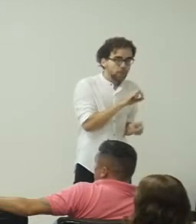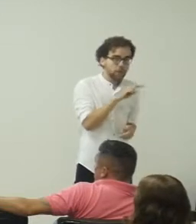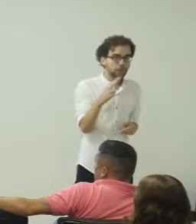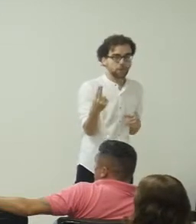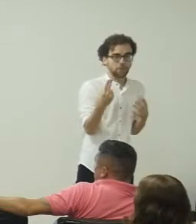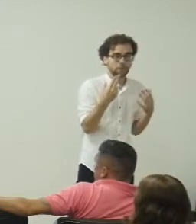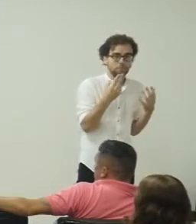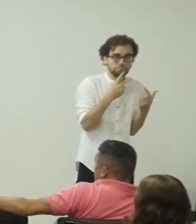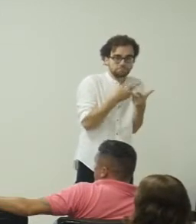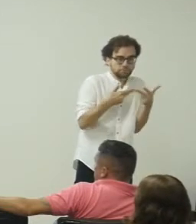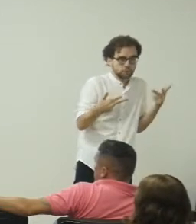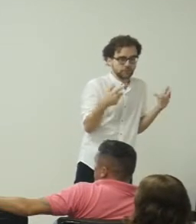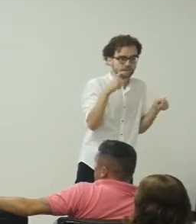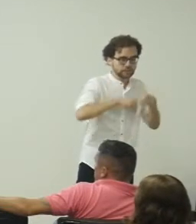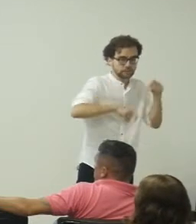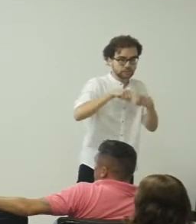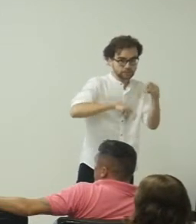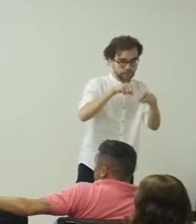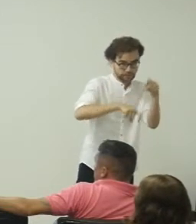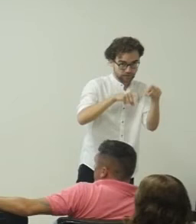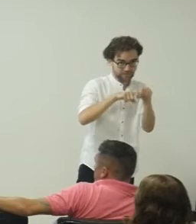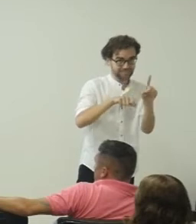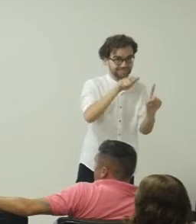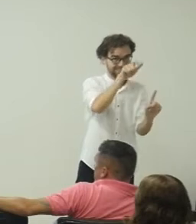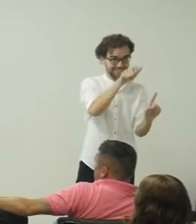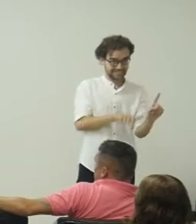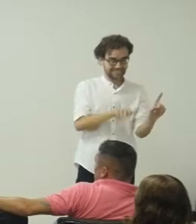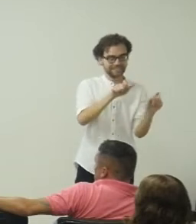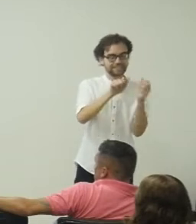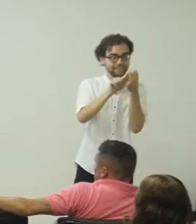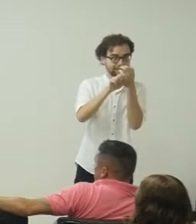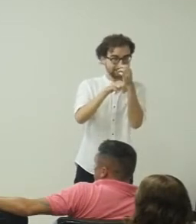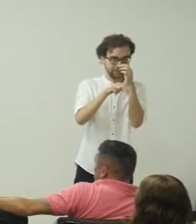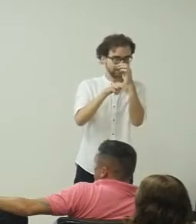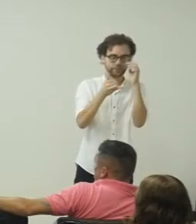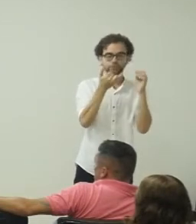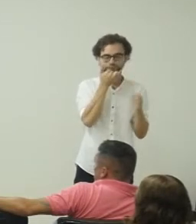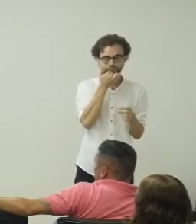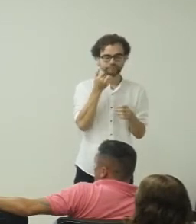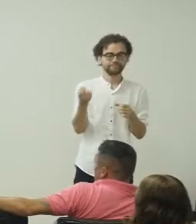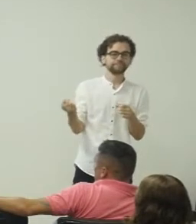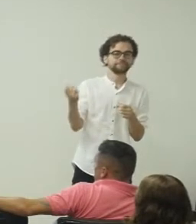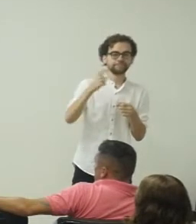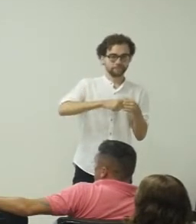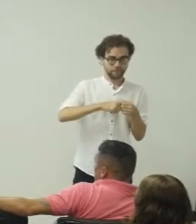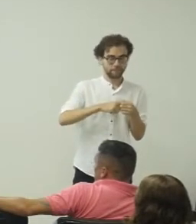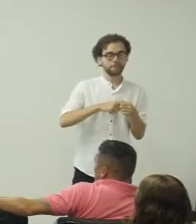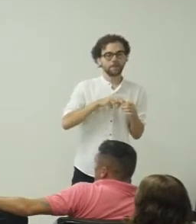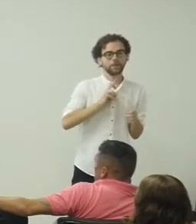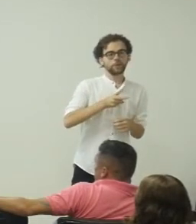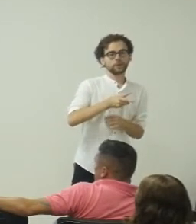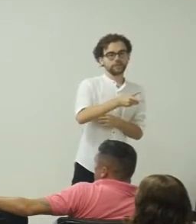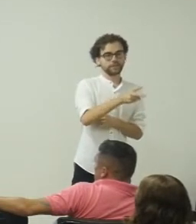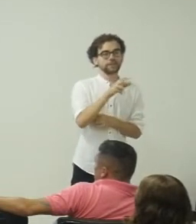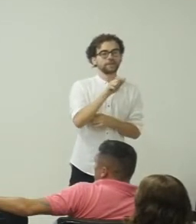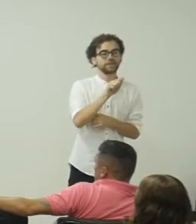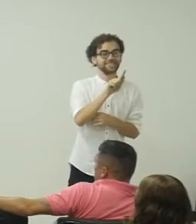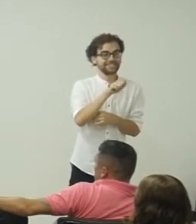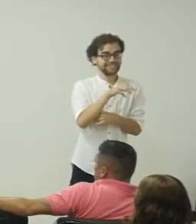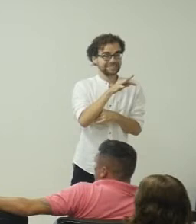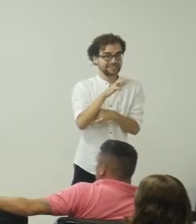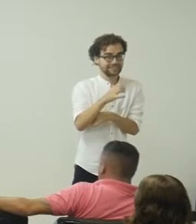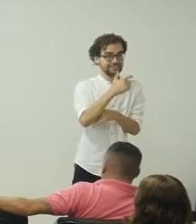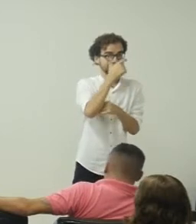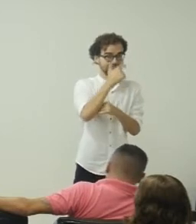sexual, prevalecendo-se o agente de sua condição. Desculpem. Prevalecendo-se o agente da